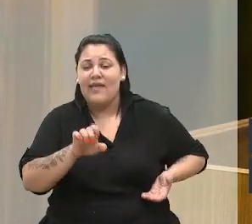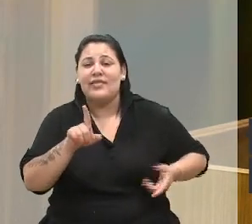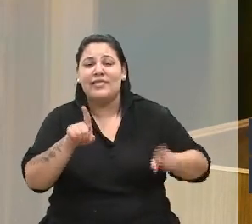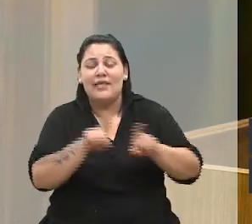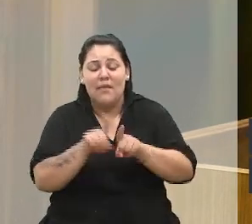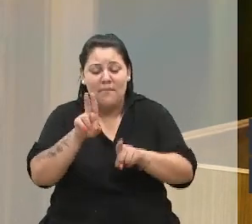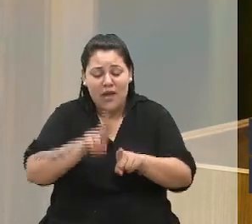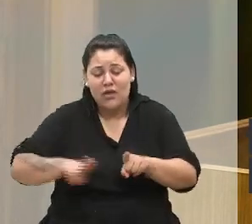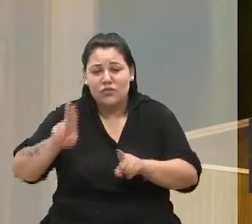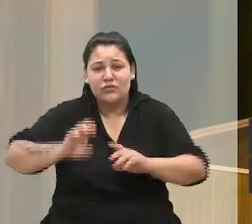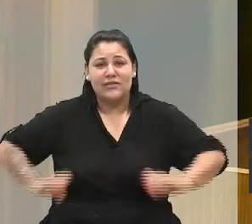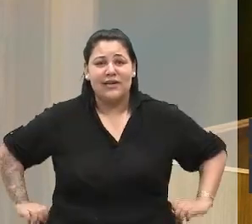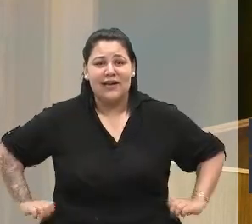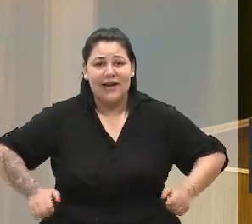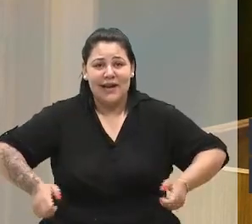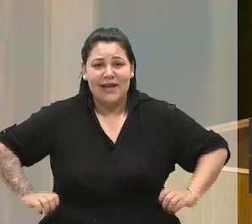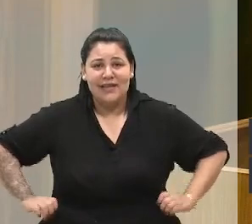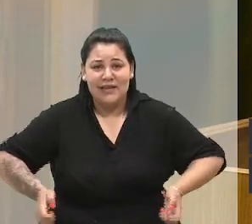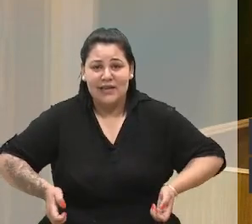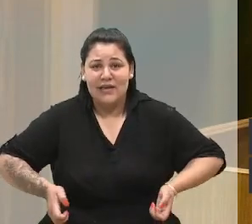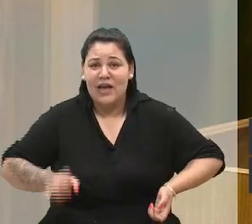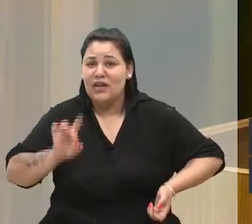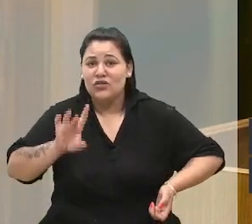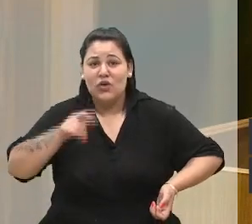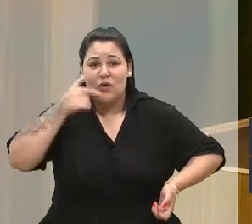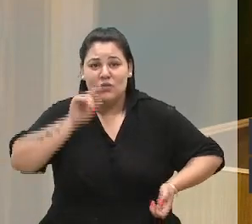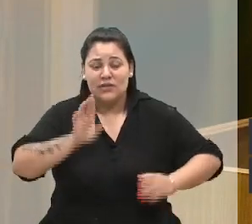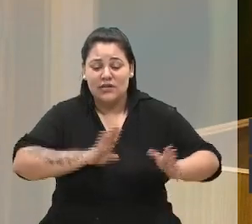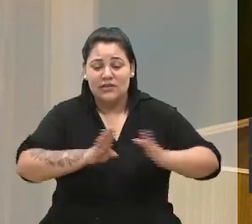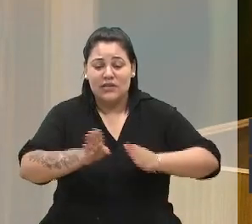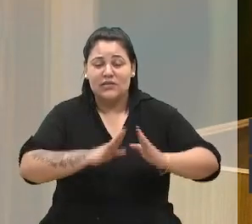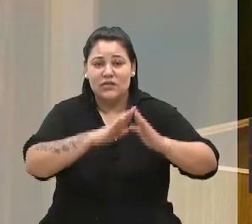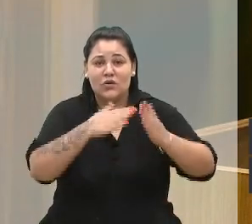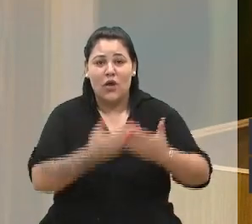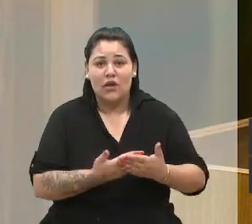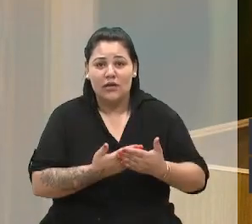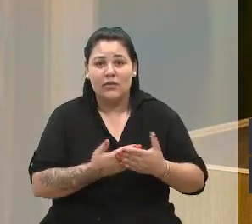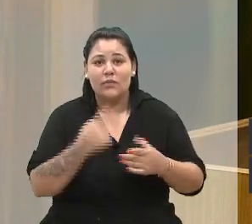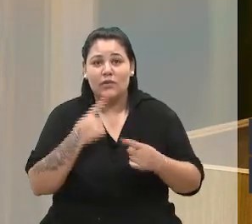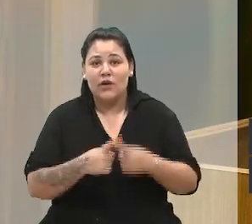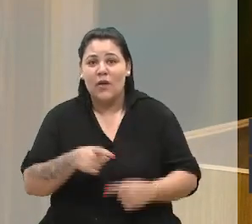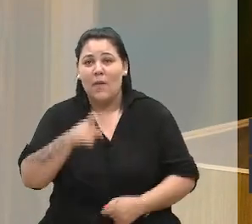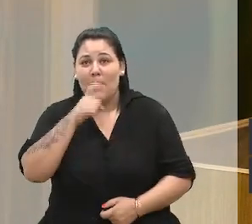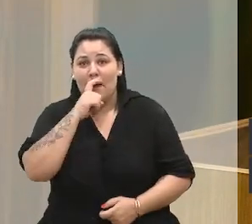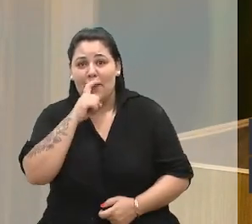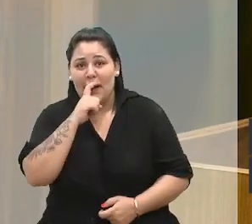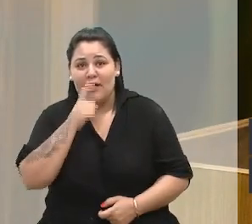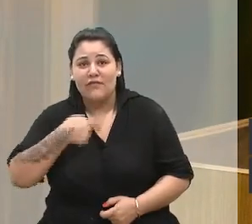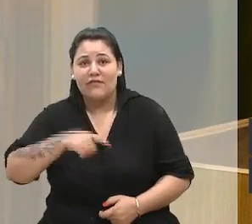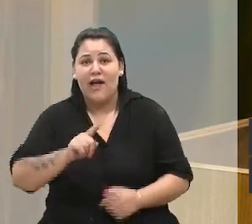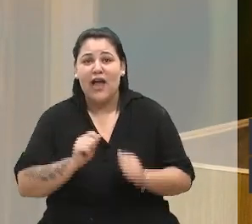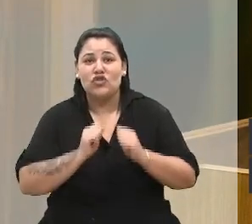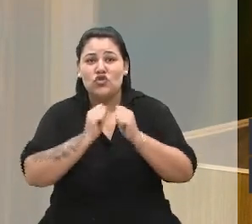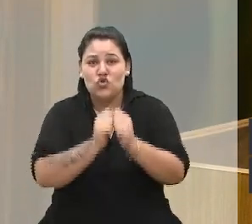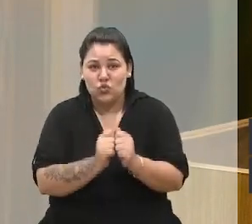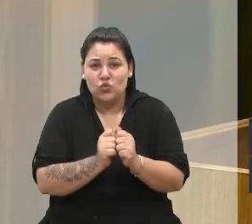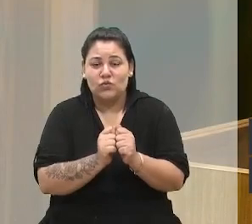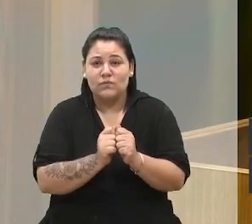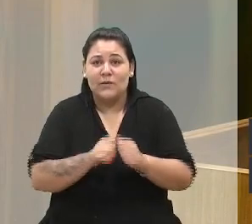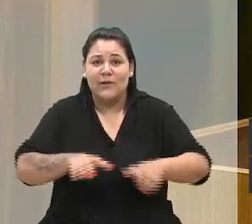rodas e que ele só consegue acessar porque o pai então vai junto para colocar